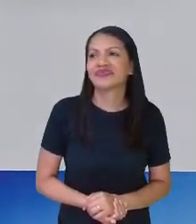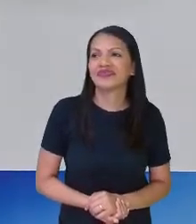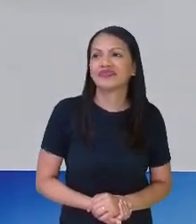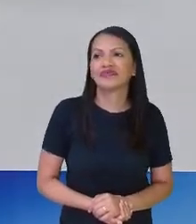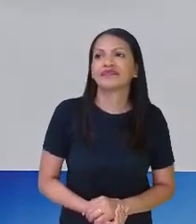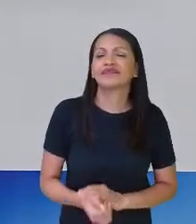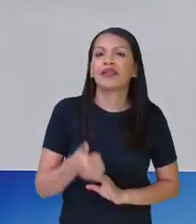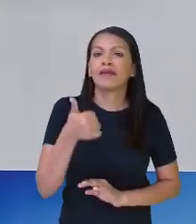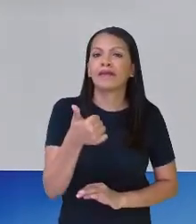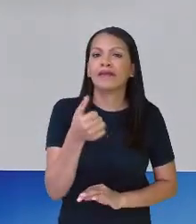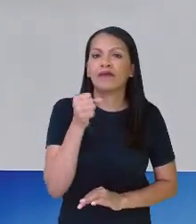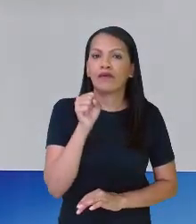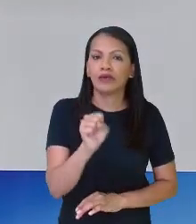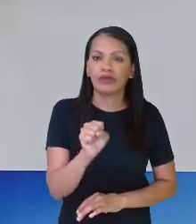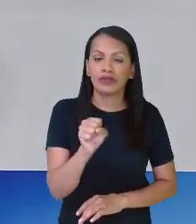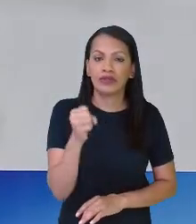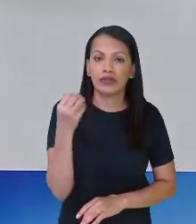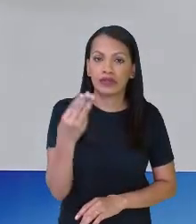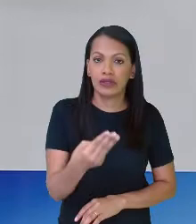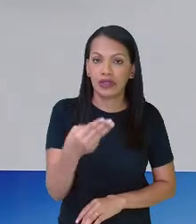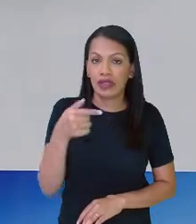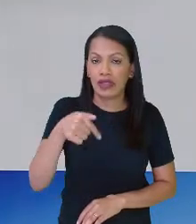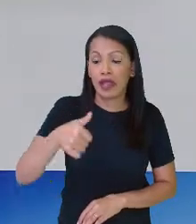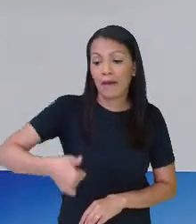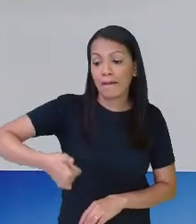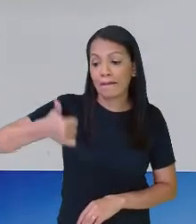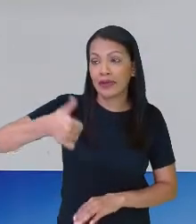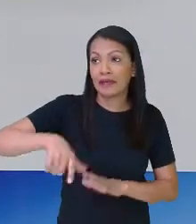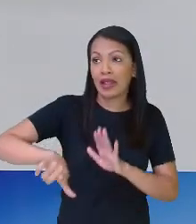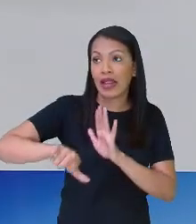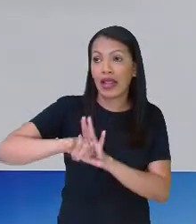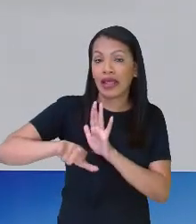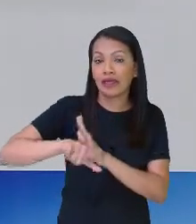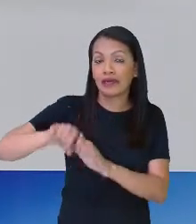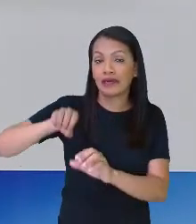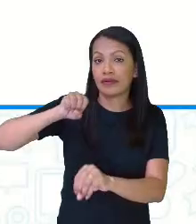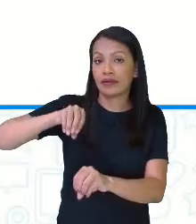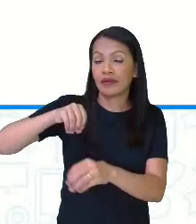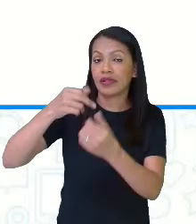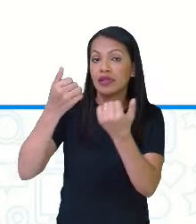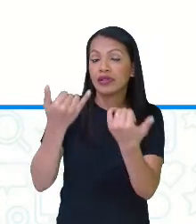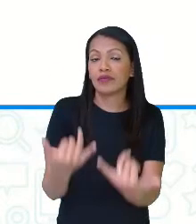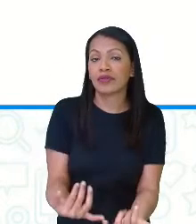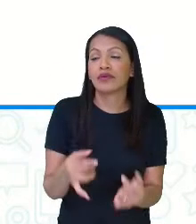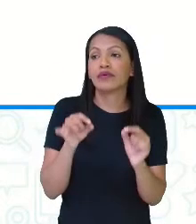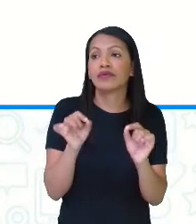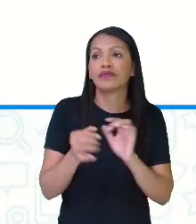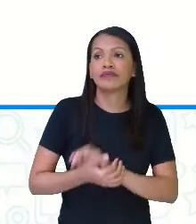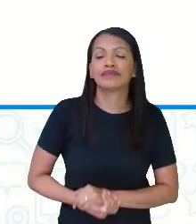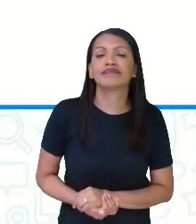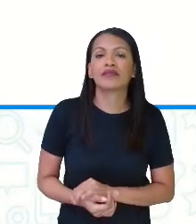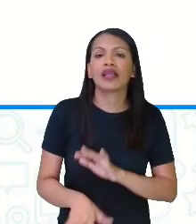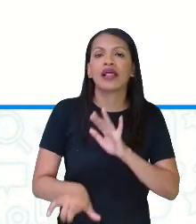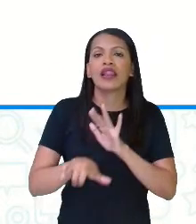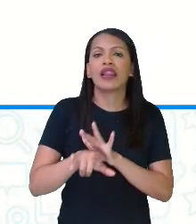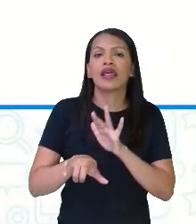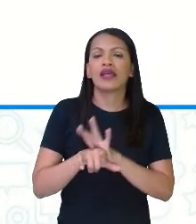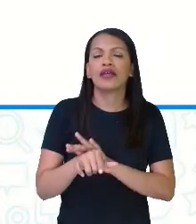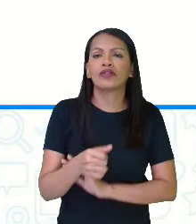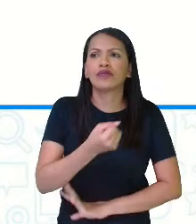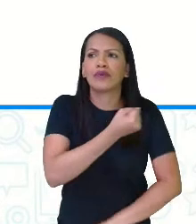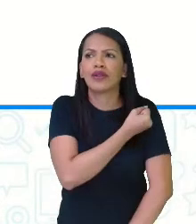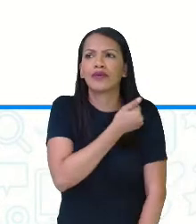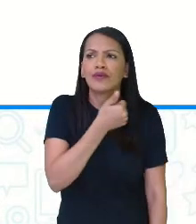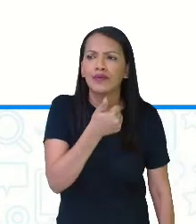de 1837, que foi a primeira lei da educação. E olha só o que ela fala. Lei número 1, de 14 de janeiro